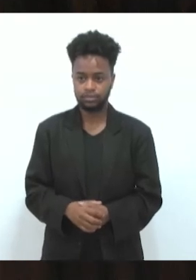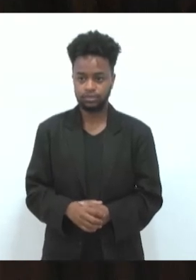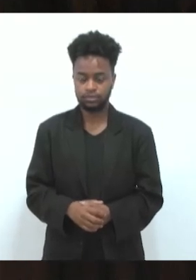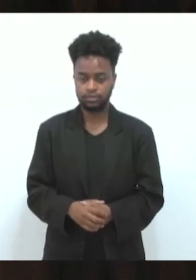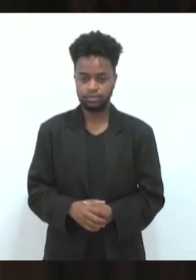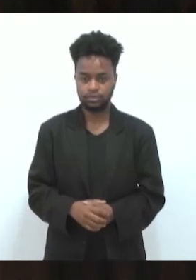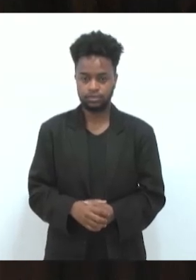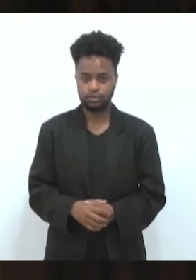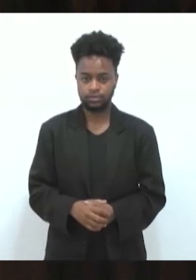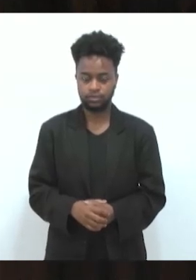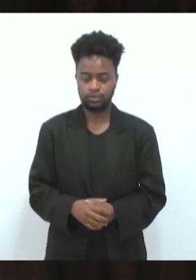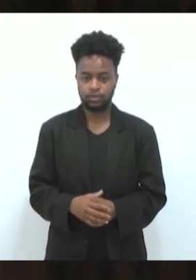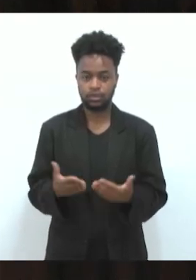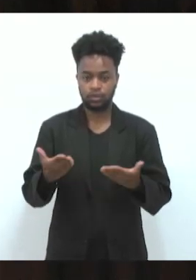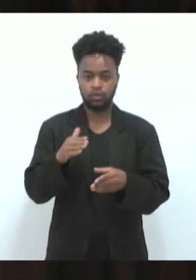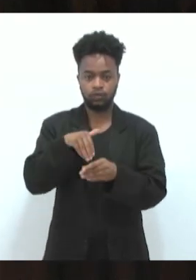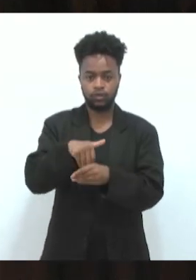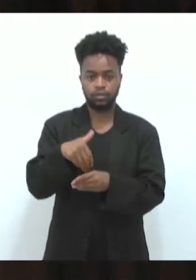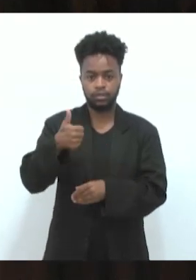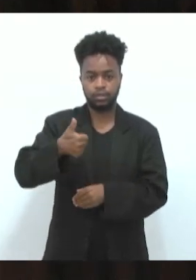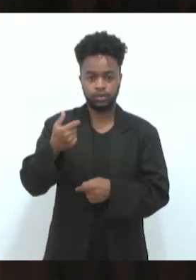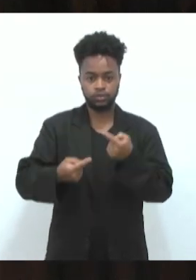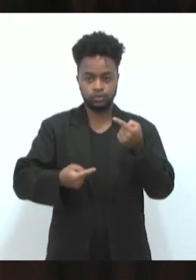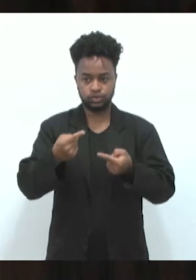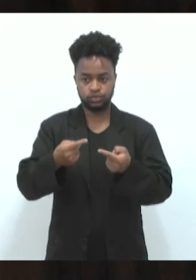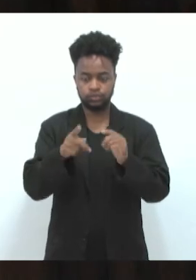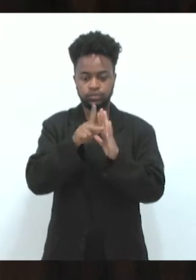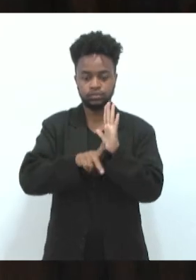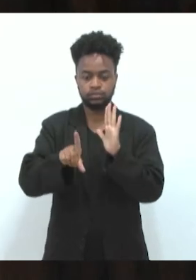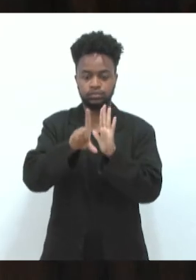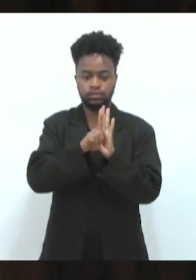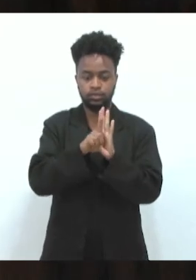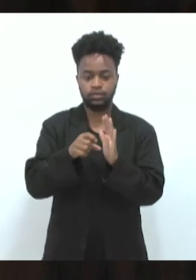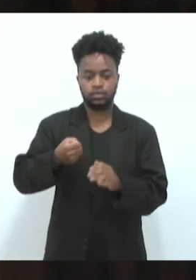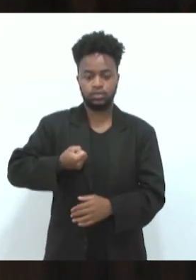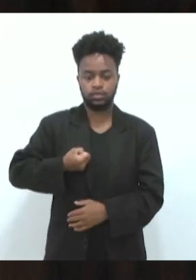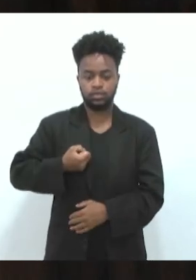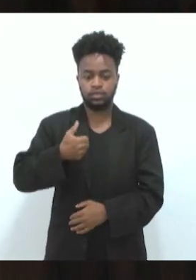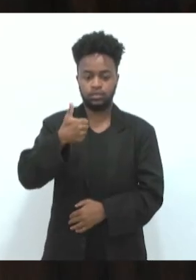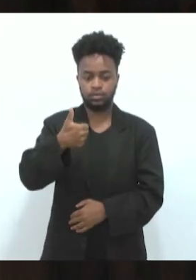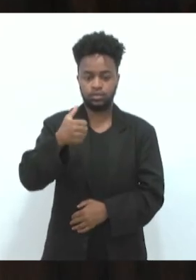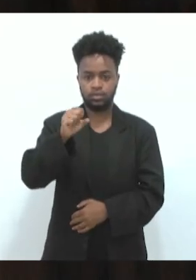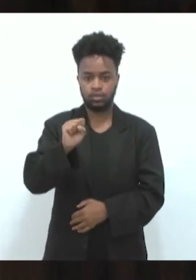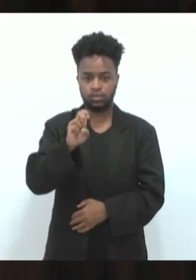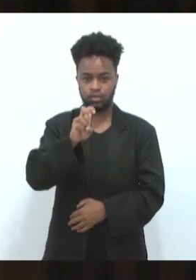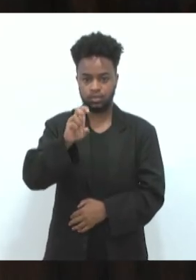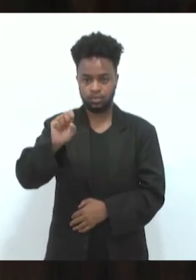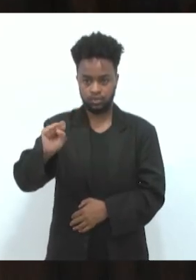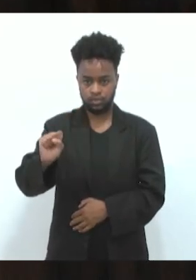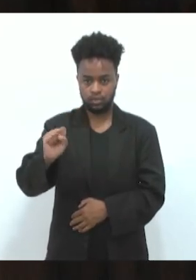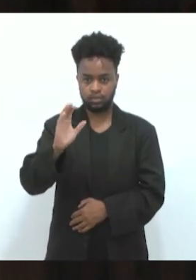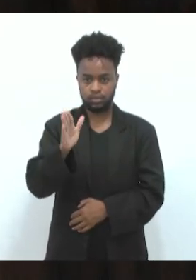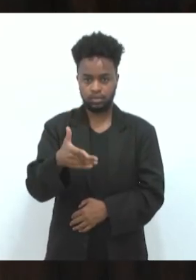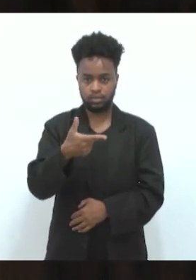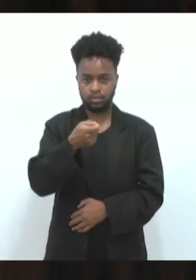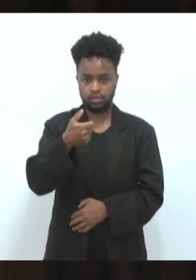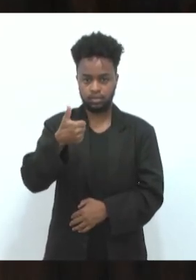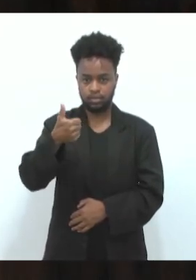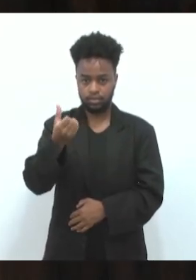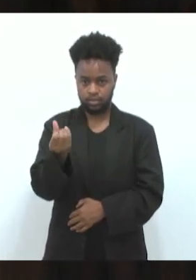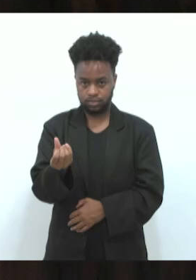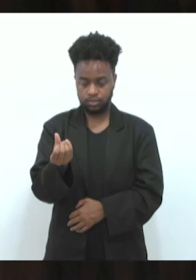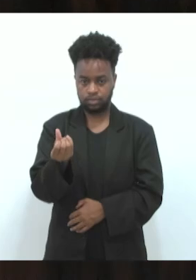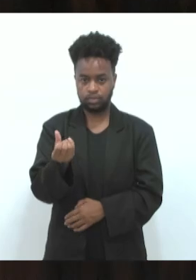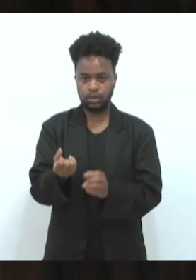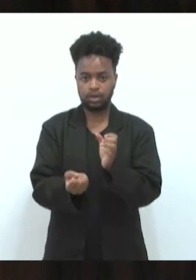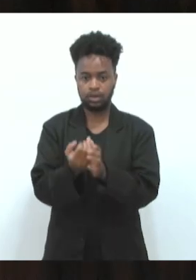Em votação, em primeira discussão, projeto de lei número 1858, de 2016,